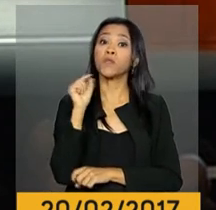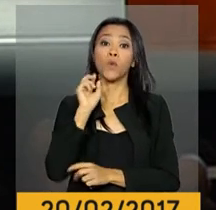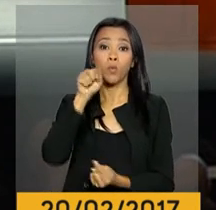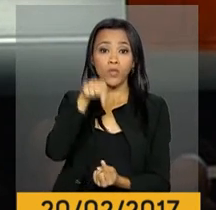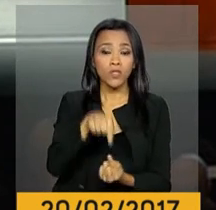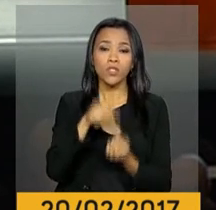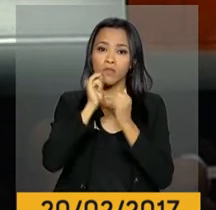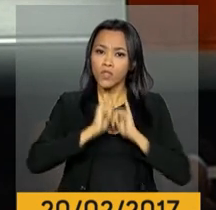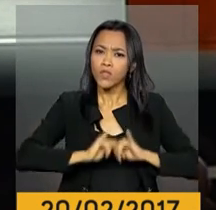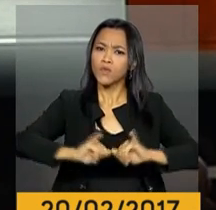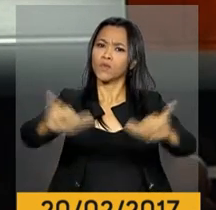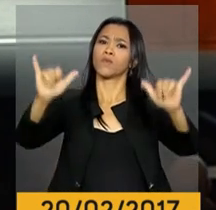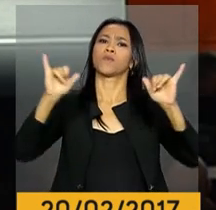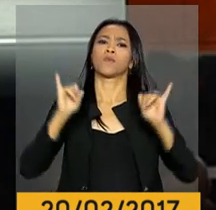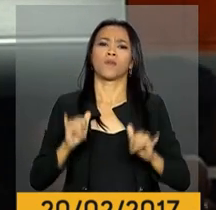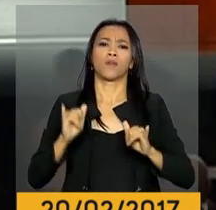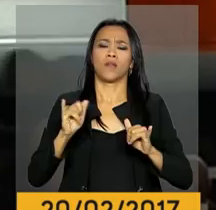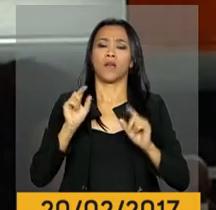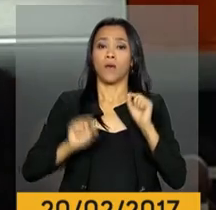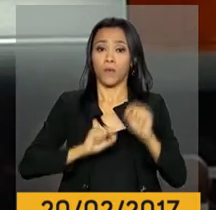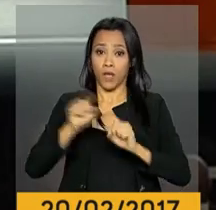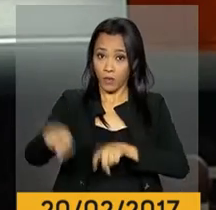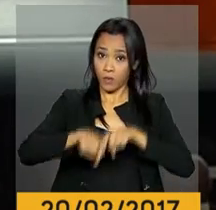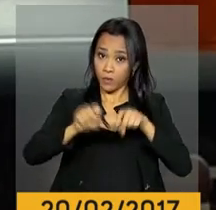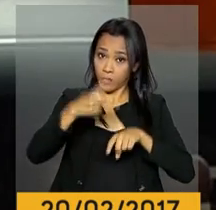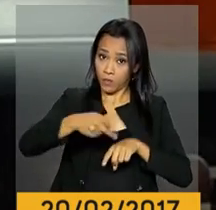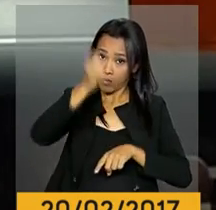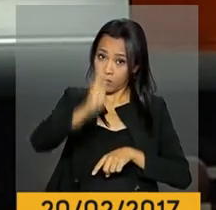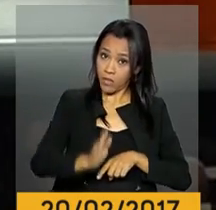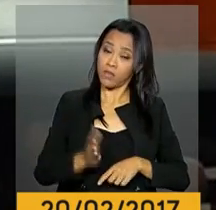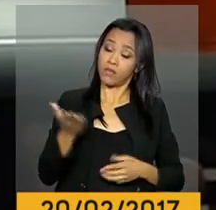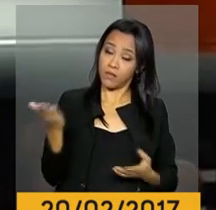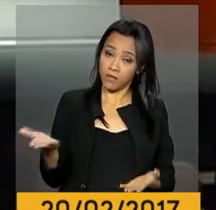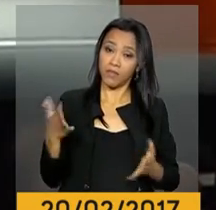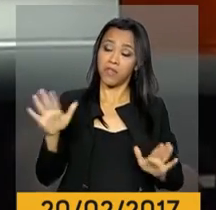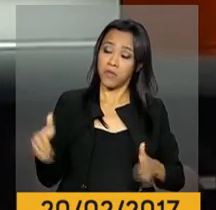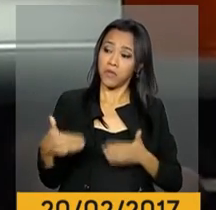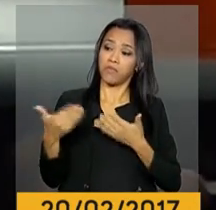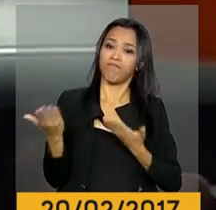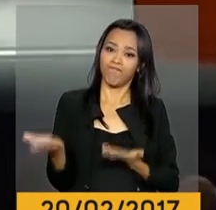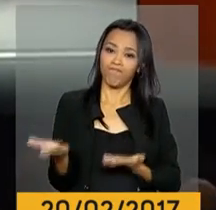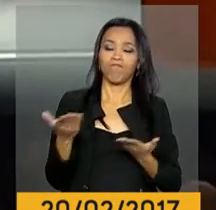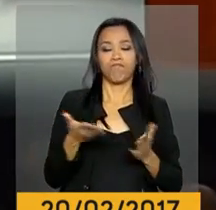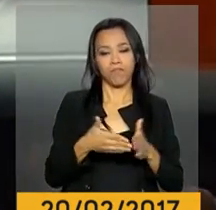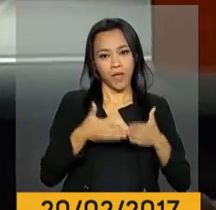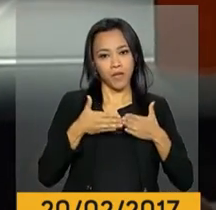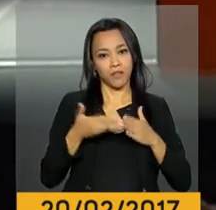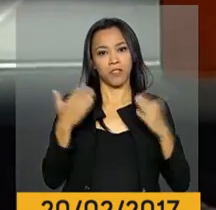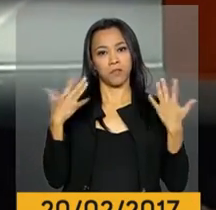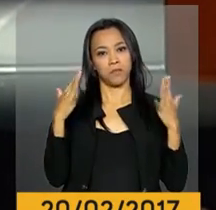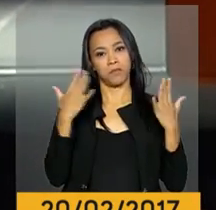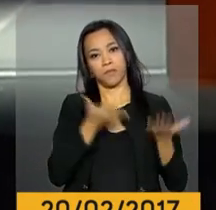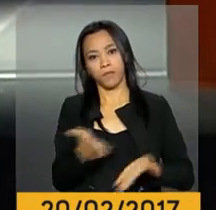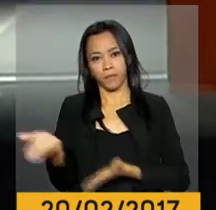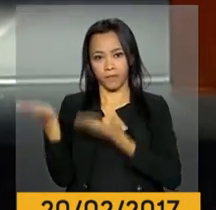E isto traz a nós outros aqui do Brasil, e aí com muita espontaneidade o aplauso, né?